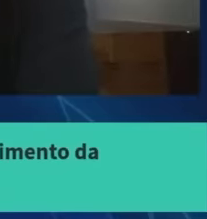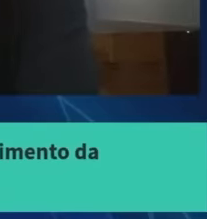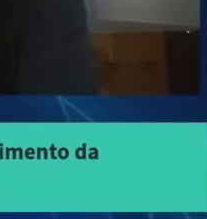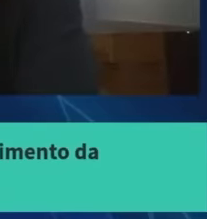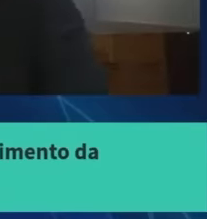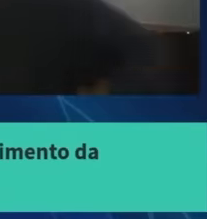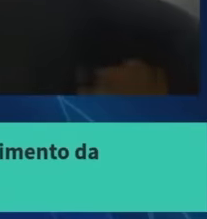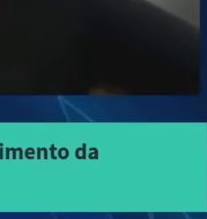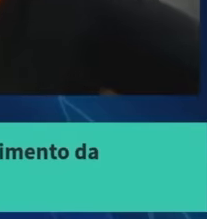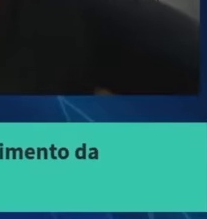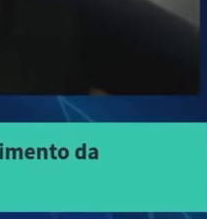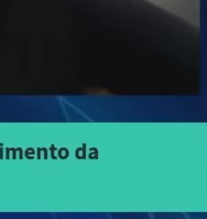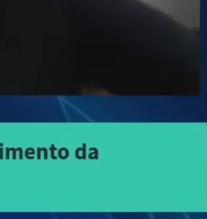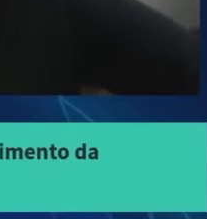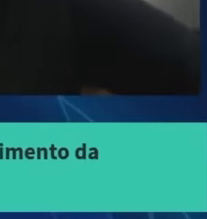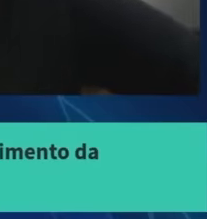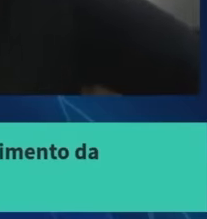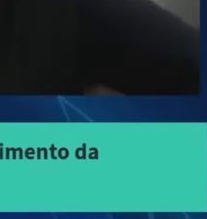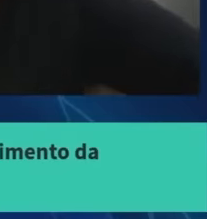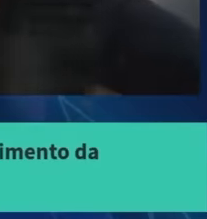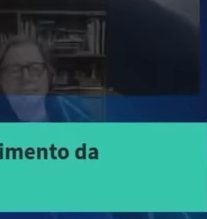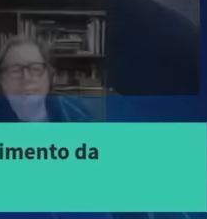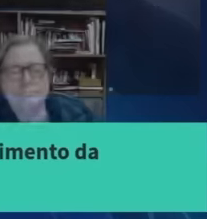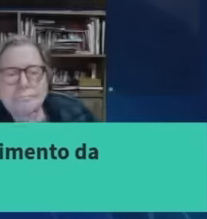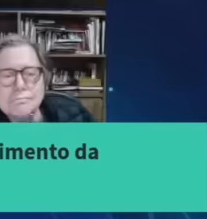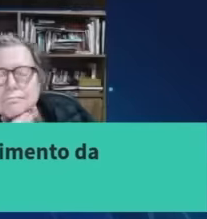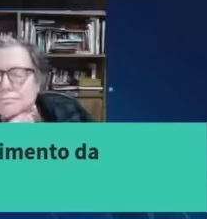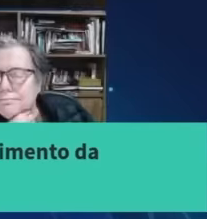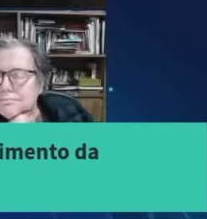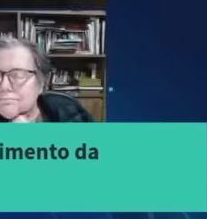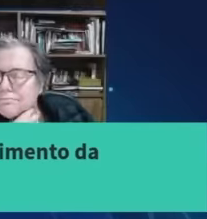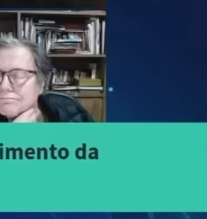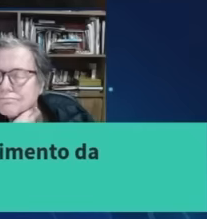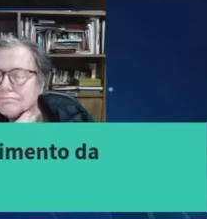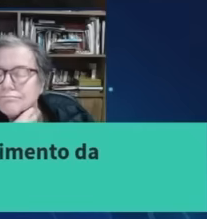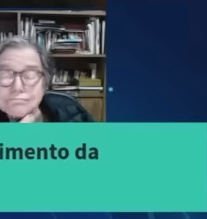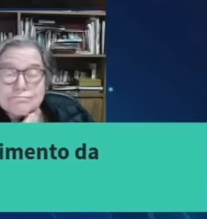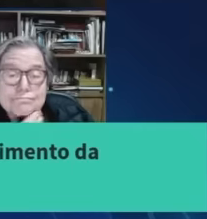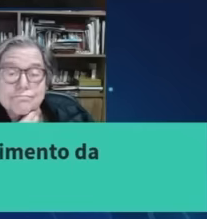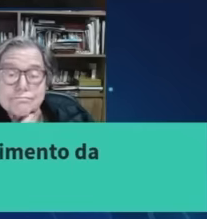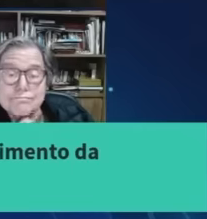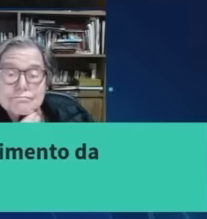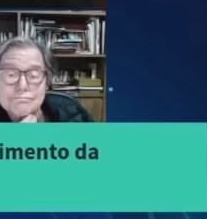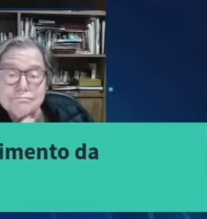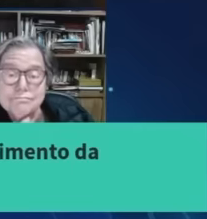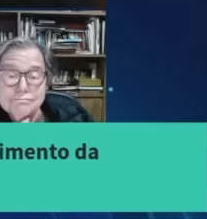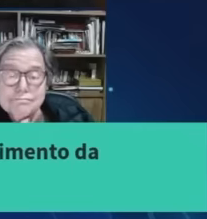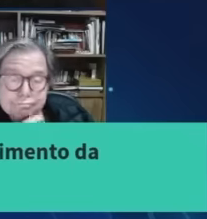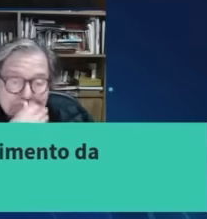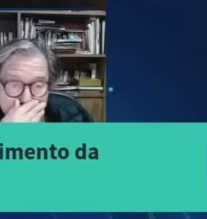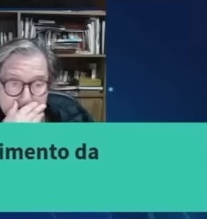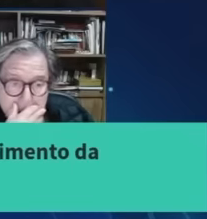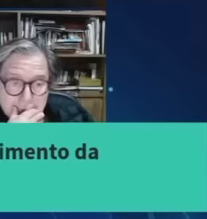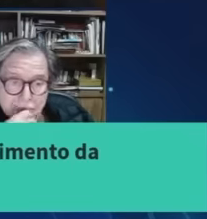Zé, e eu falei que ia dar só um trecho, né? Quer dizer, como que a gente dá um pause aqui? Um discurso como eu jamais vi um estadista fazer